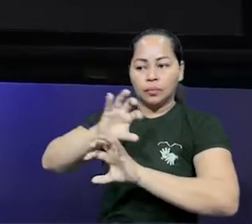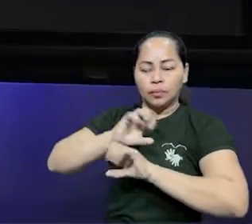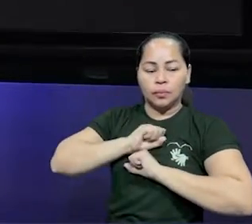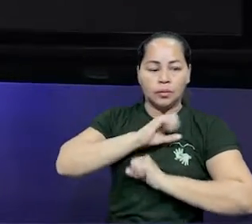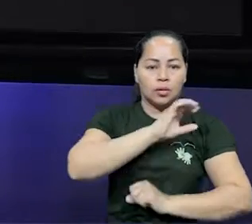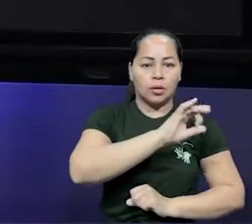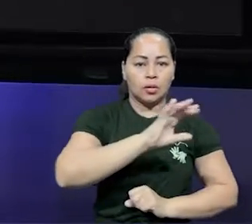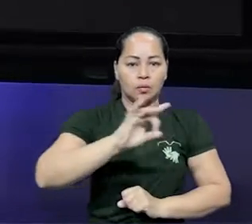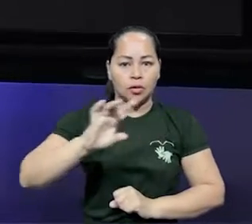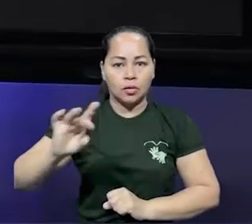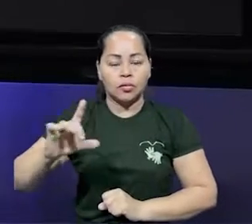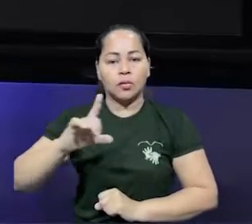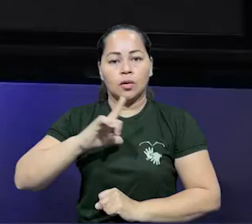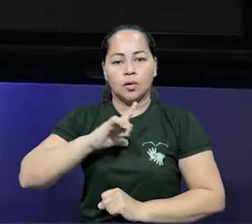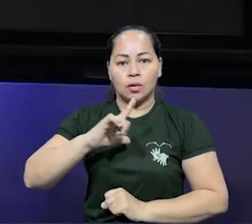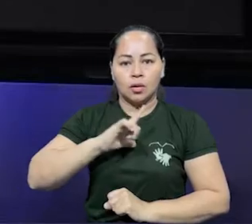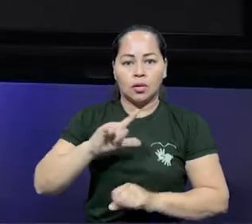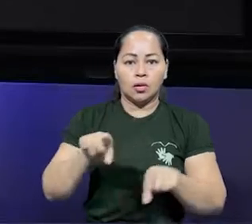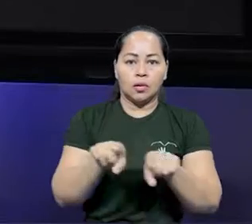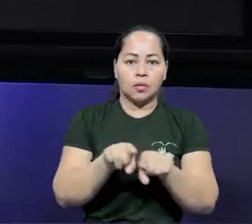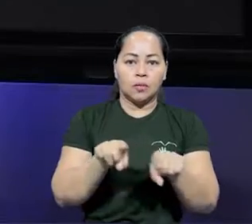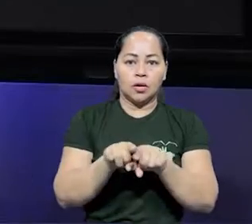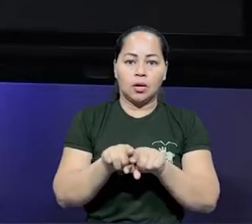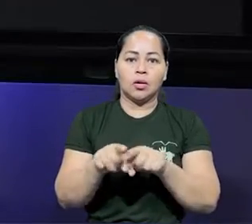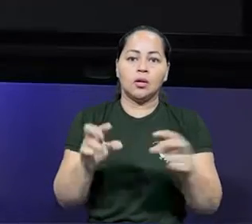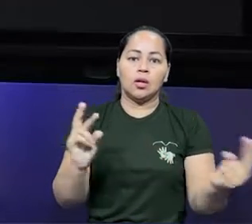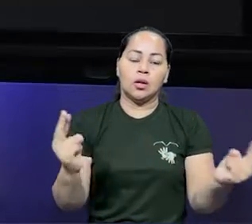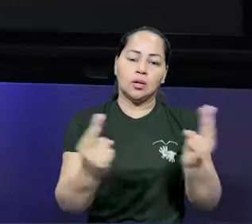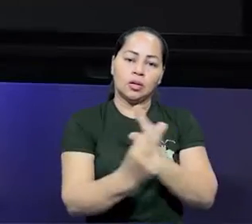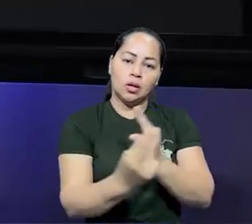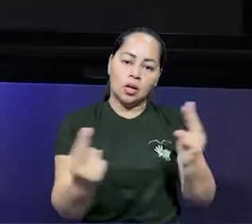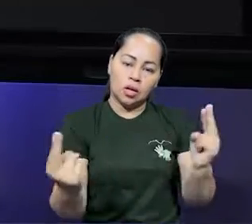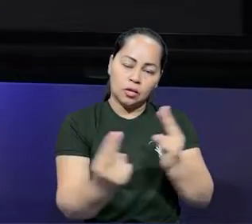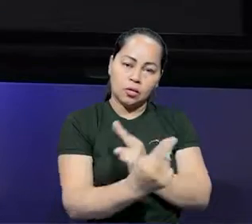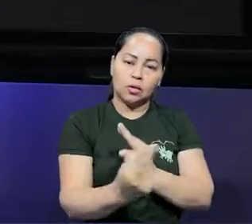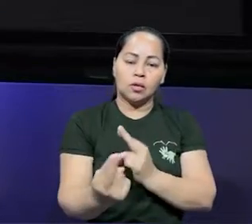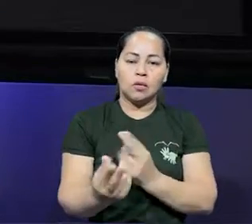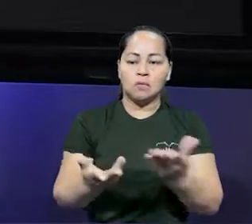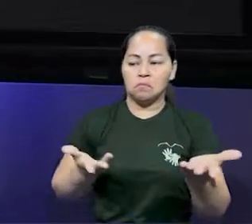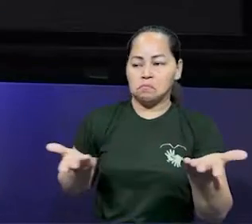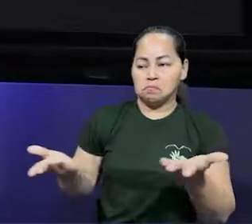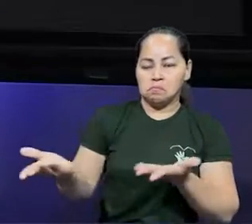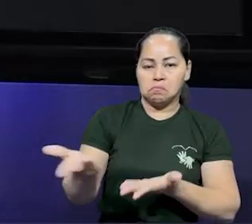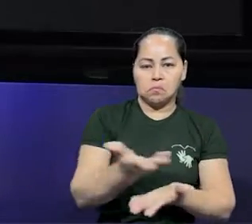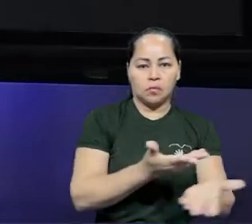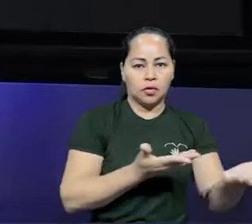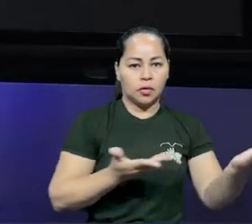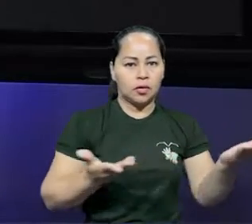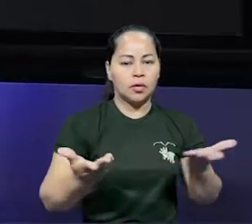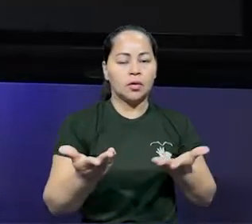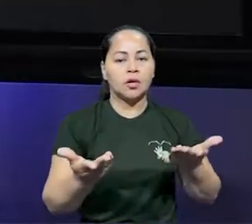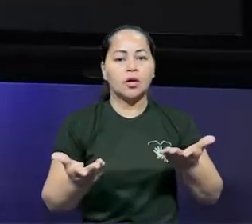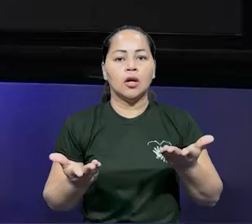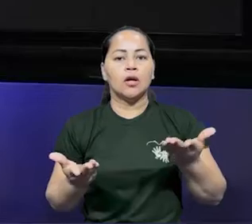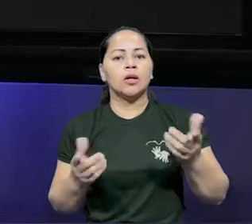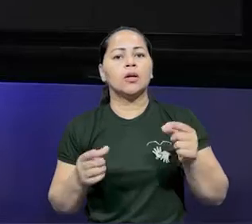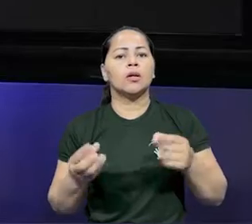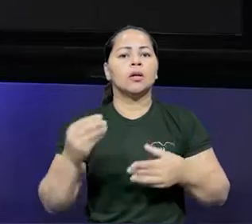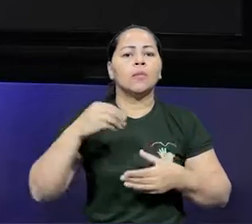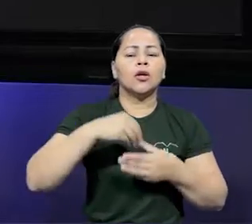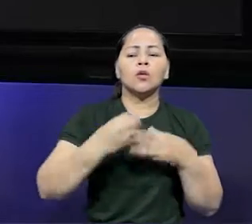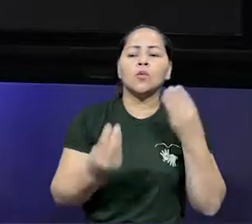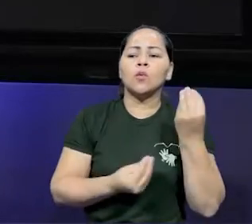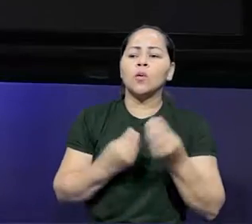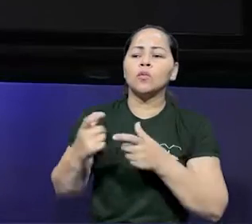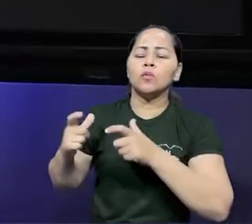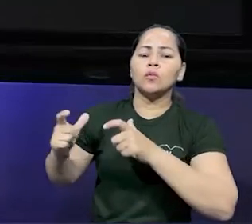se relacionam entre si, com outros seres humanos e com o mundo de uma maneira sensível,